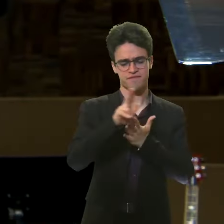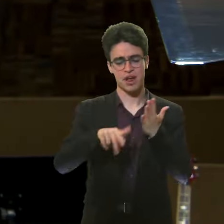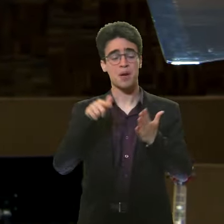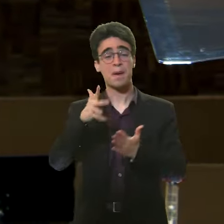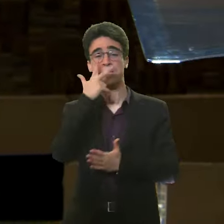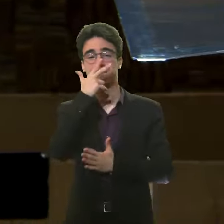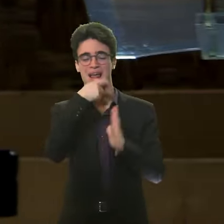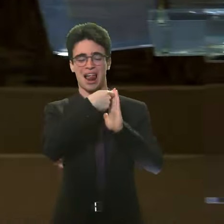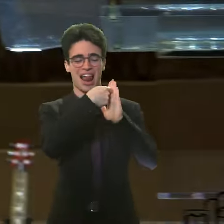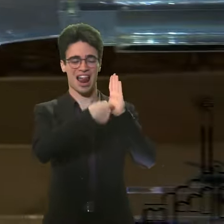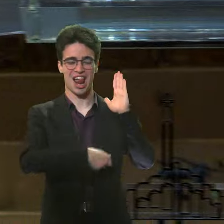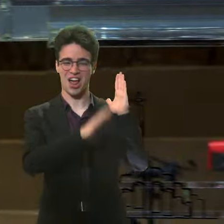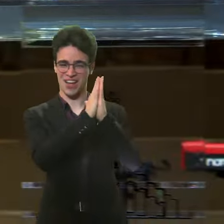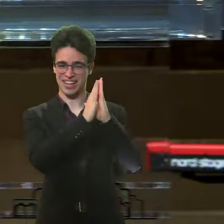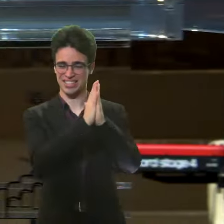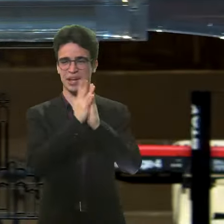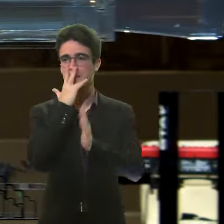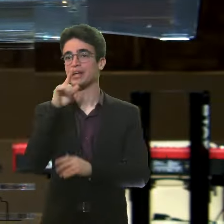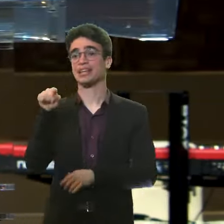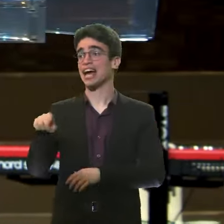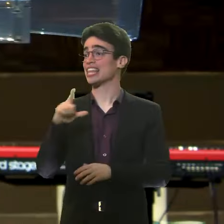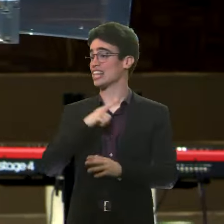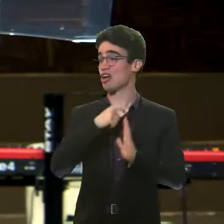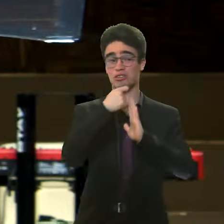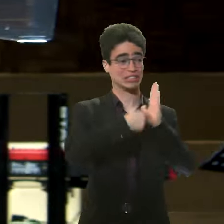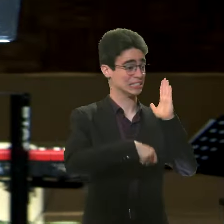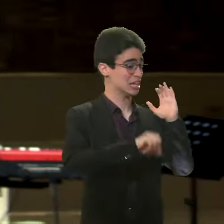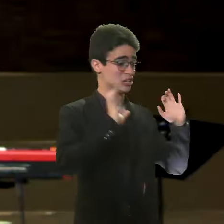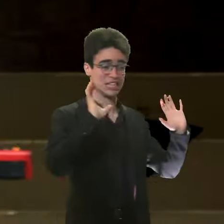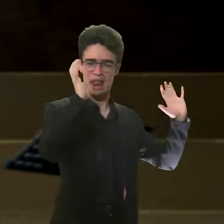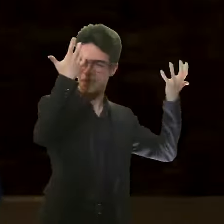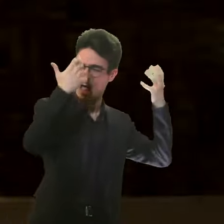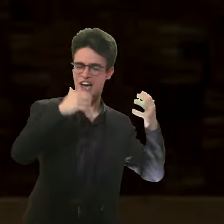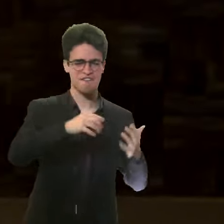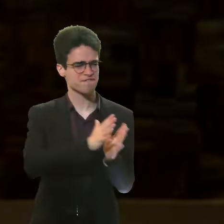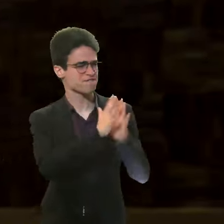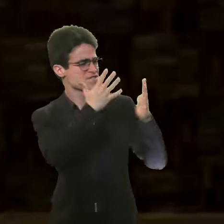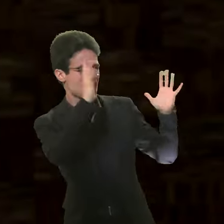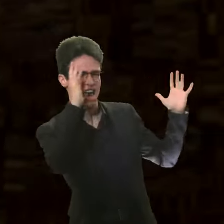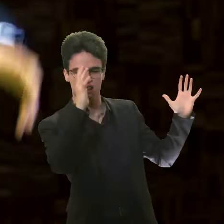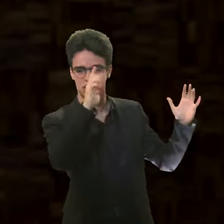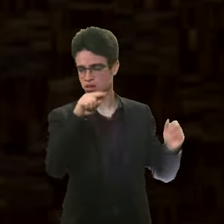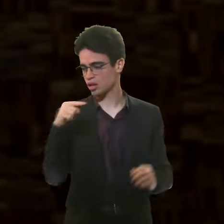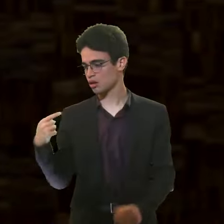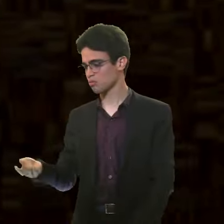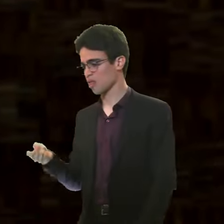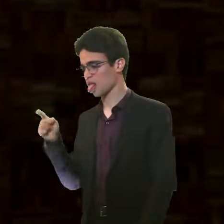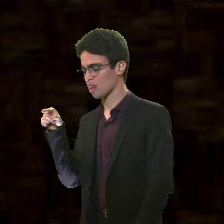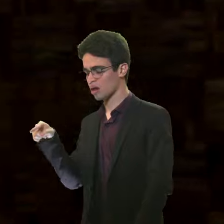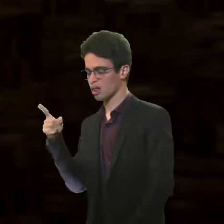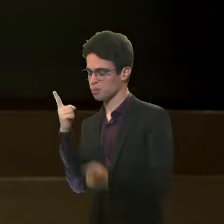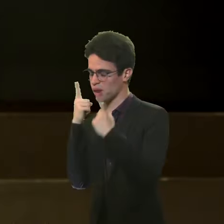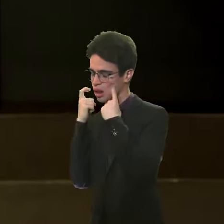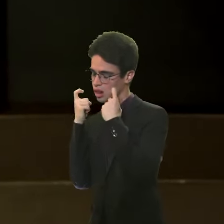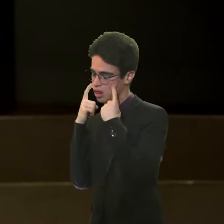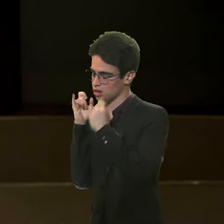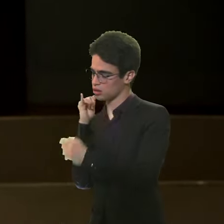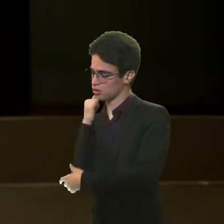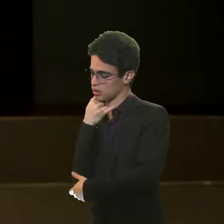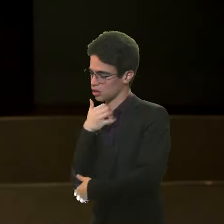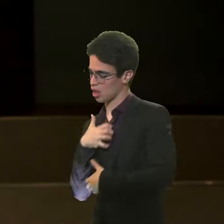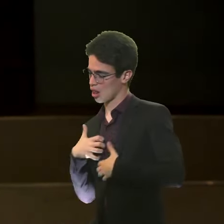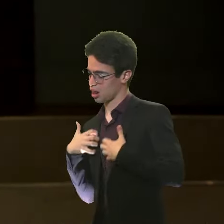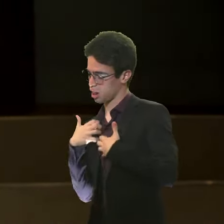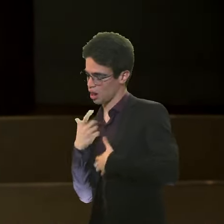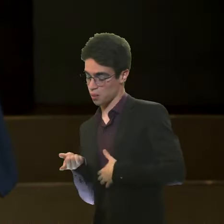Porque você está lendo um salmo, de repente tem um salmo de celebração, de festa. Daí de repente um de lamentação, de tristeza, de angústia. E